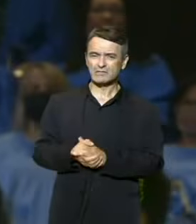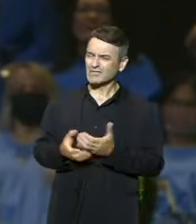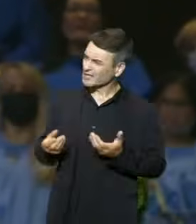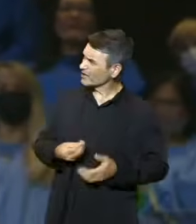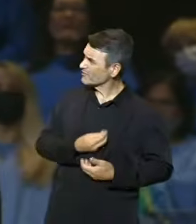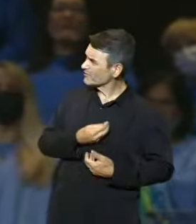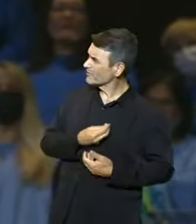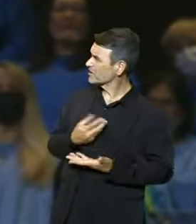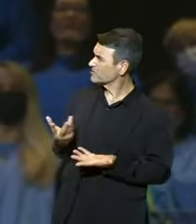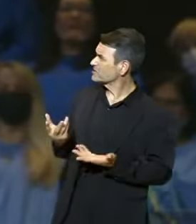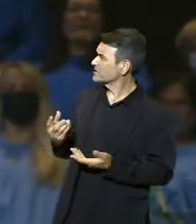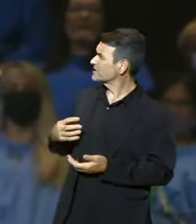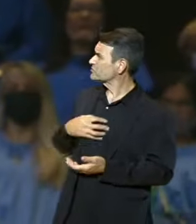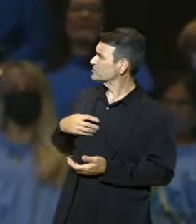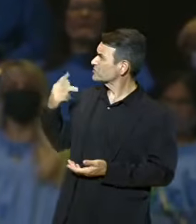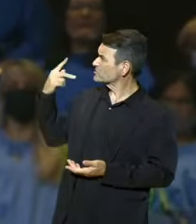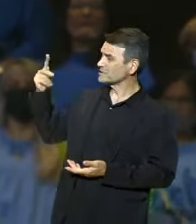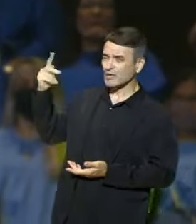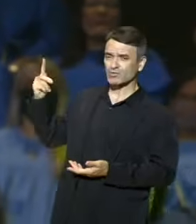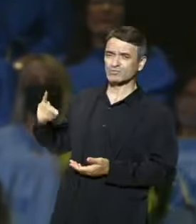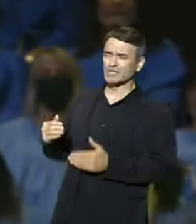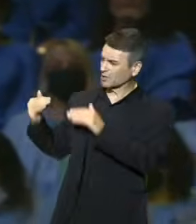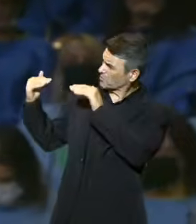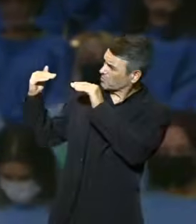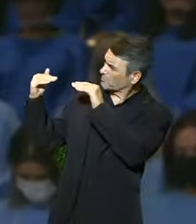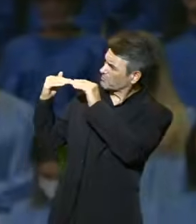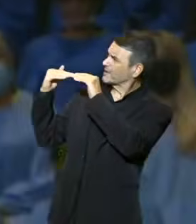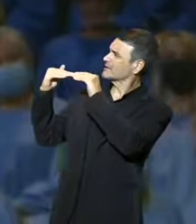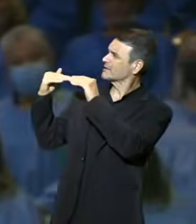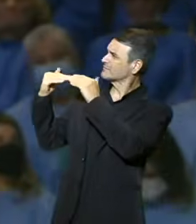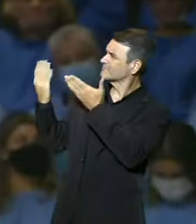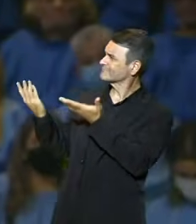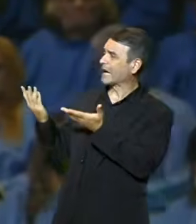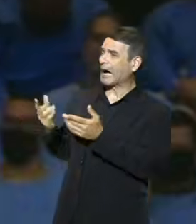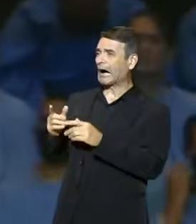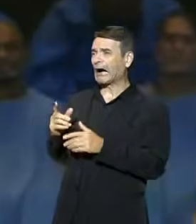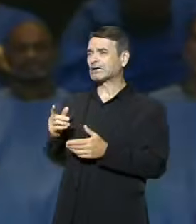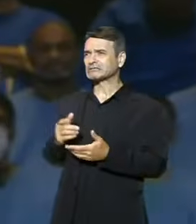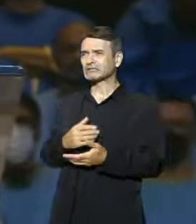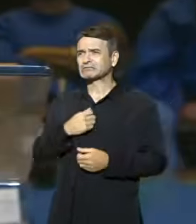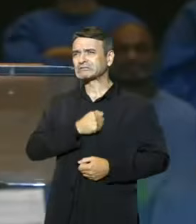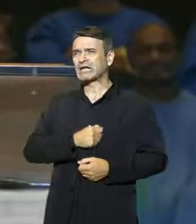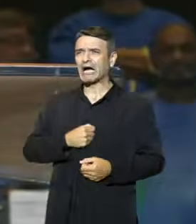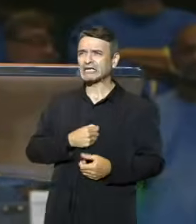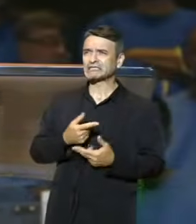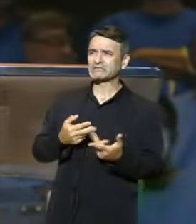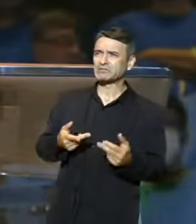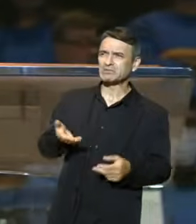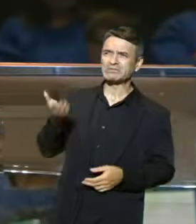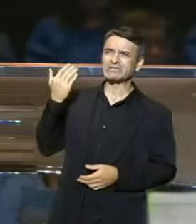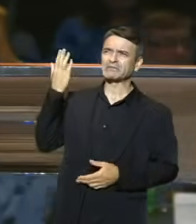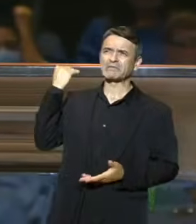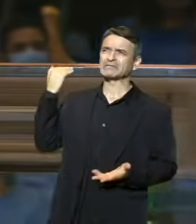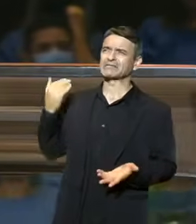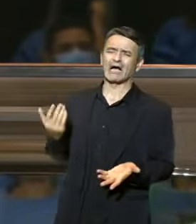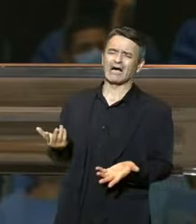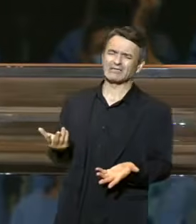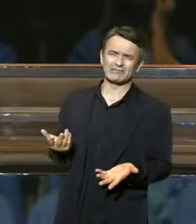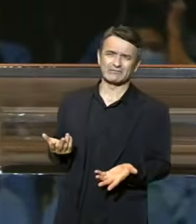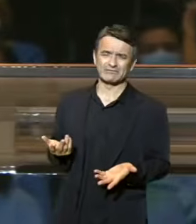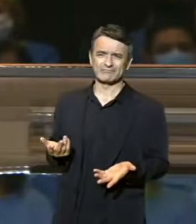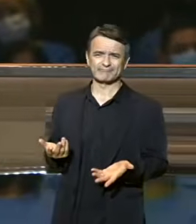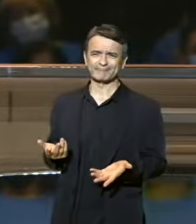viver do teu jeito. Chega de ficar com saudade das cebolas, dos alhos, achando que todas essas